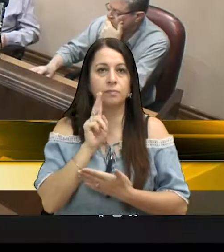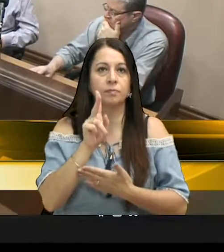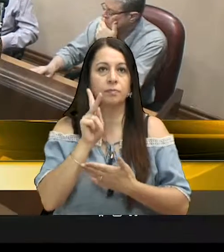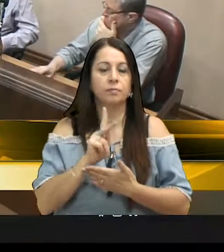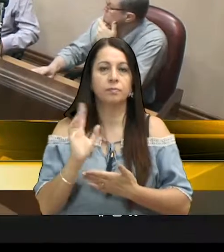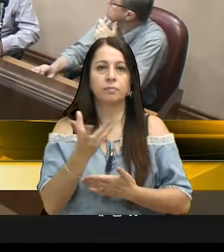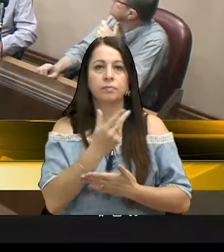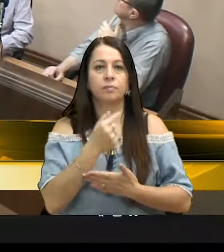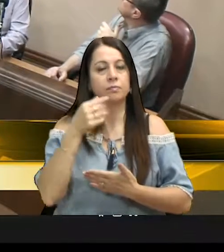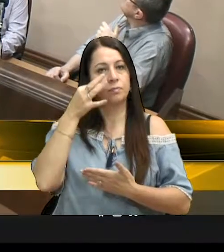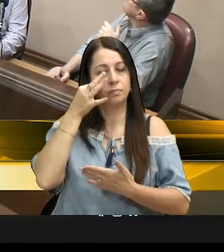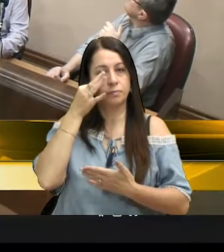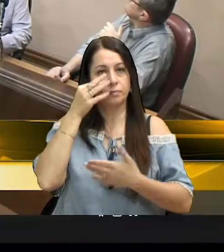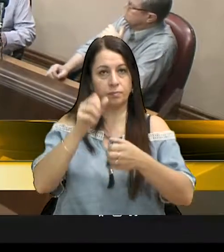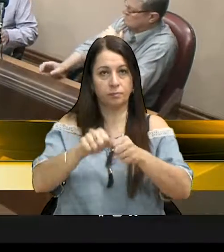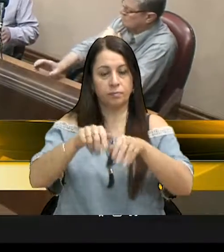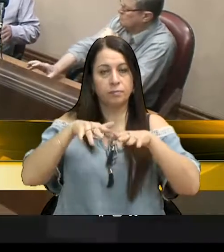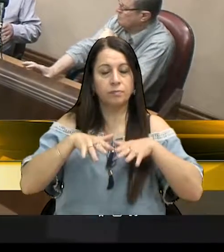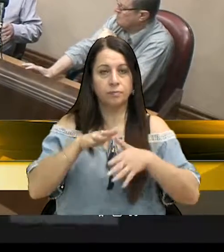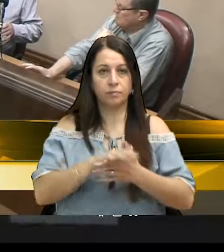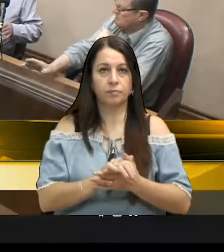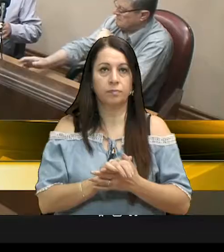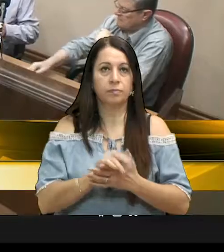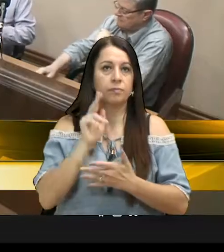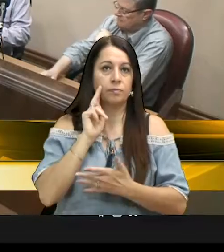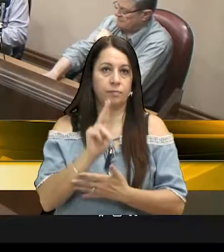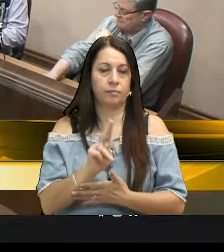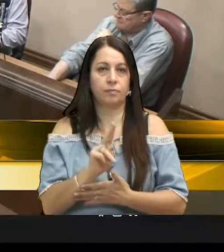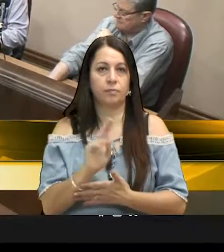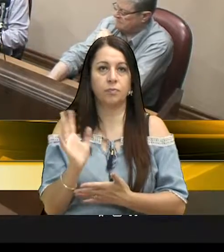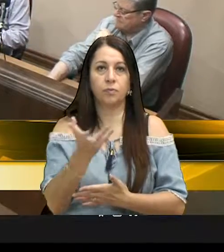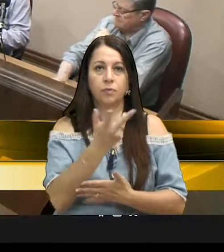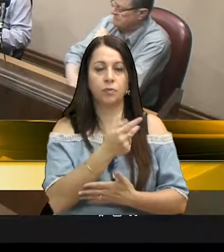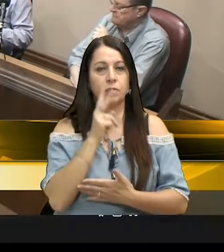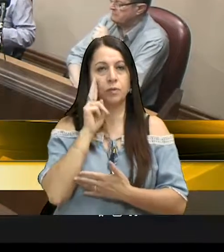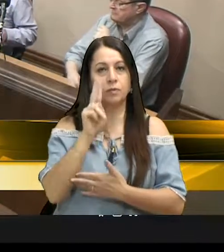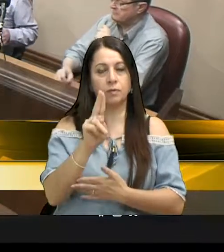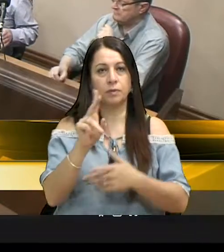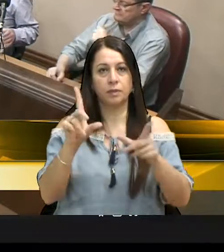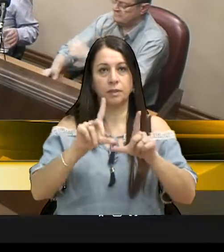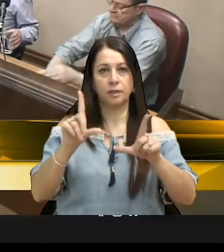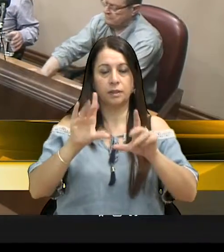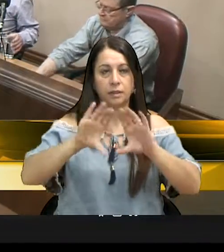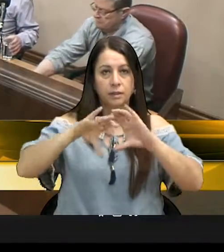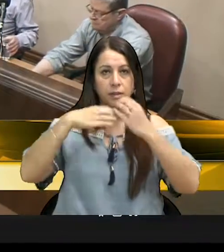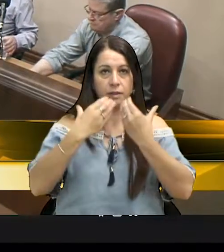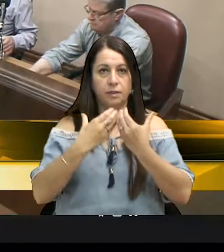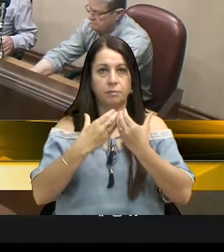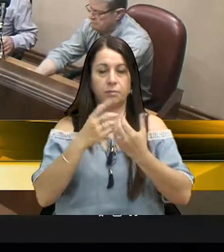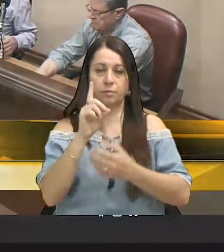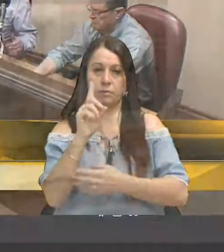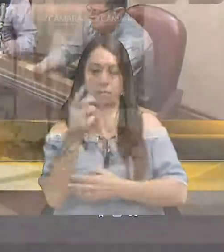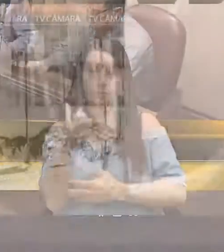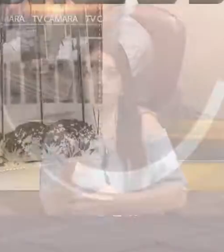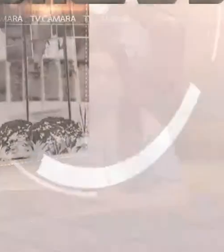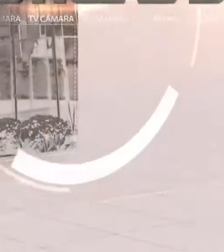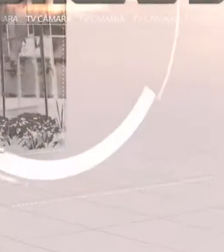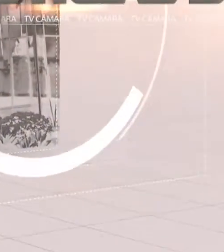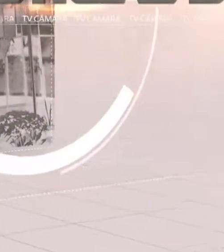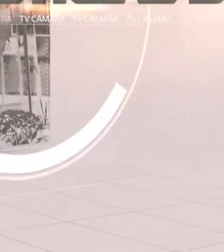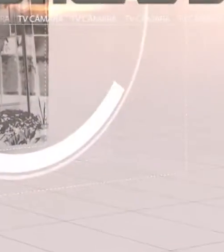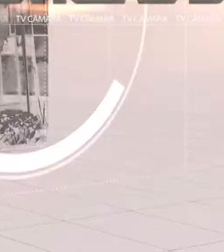essa ferramenta já esteja integrada e seja mais um meio de comunicação da comunidade com o